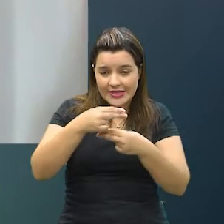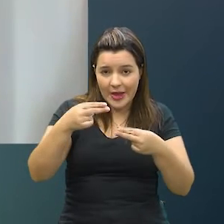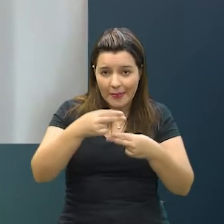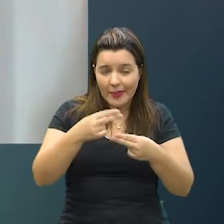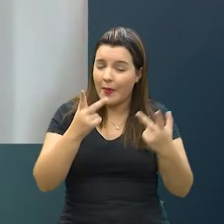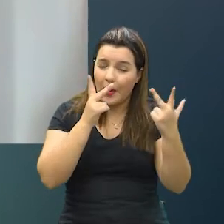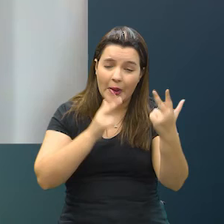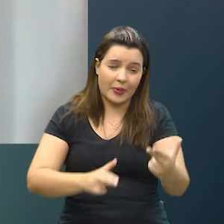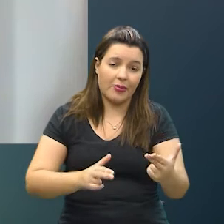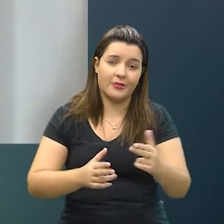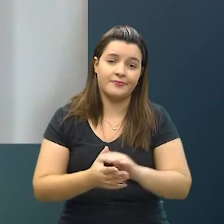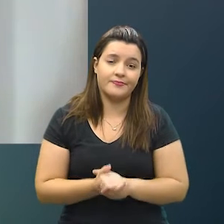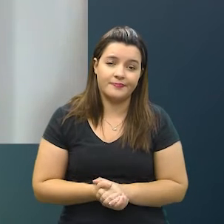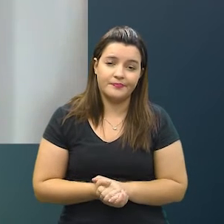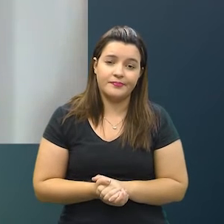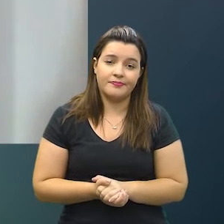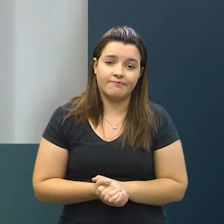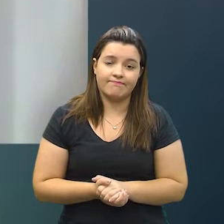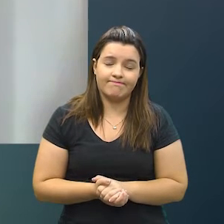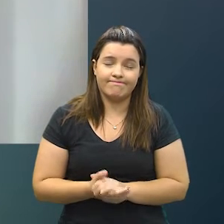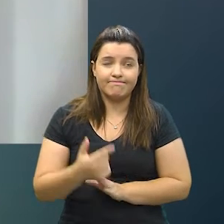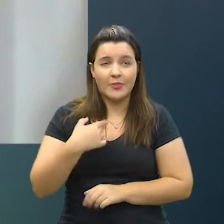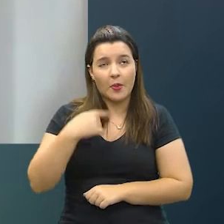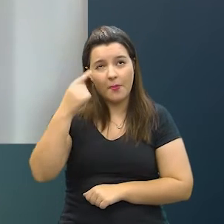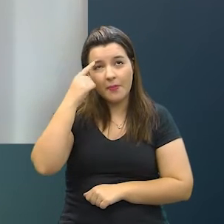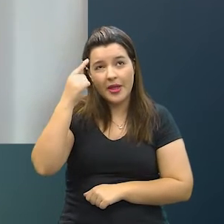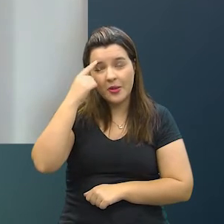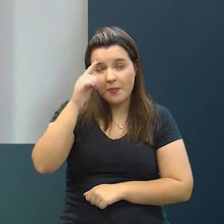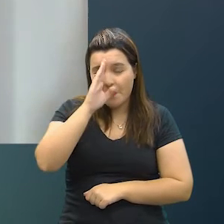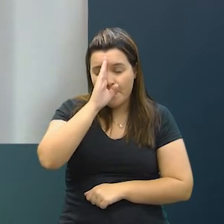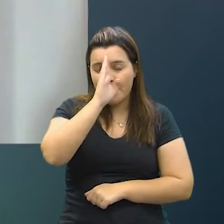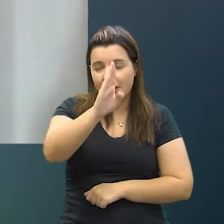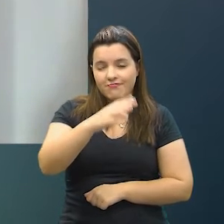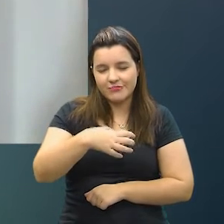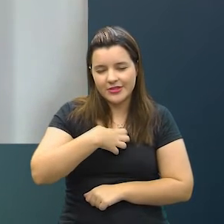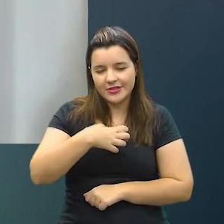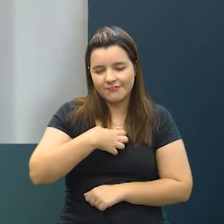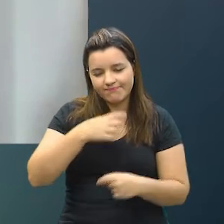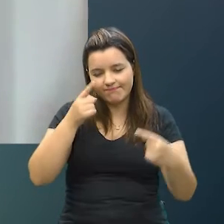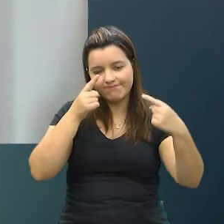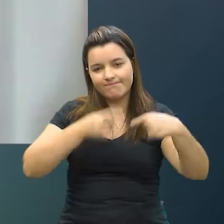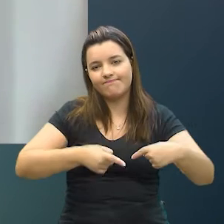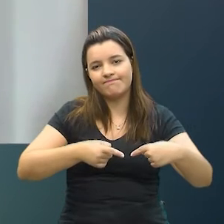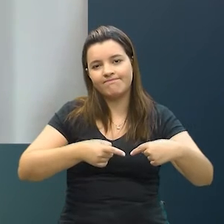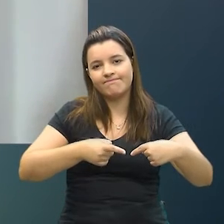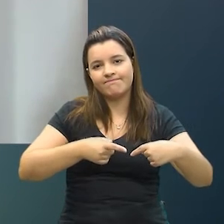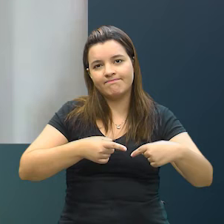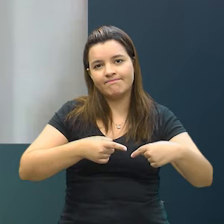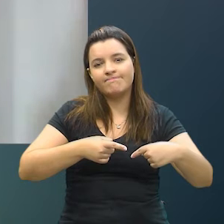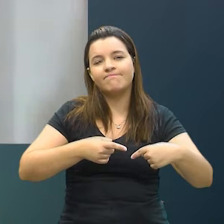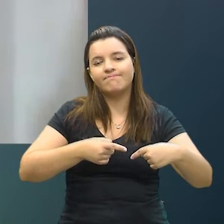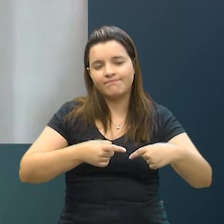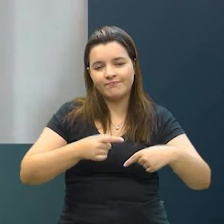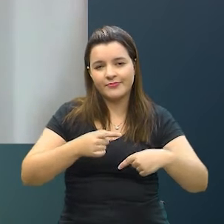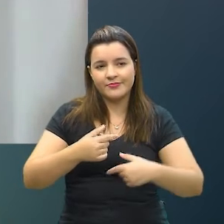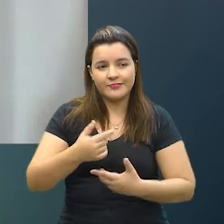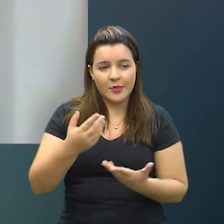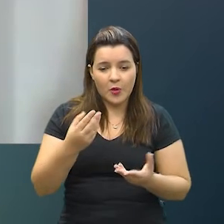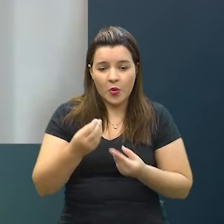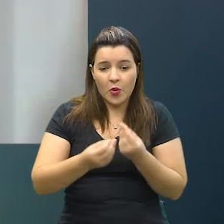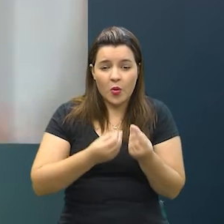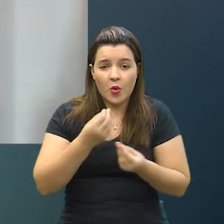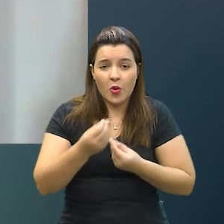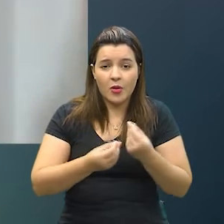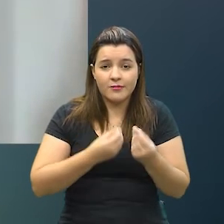não foi diferente, né? Eu acho que o principal desafio, assim, que nós tivemos num primeiro momento foi no